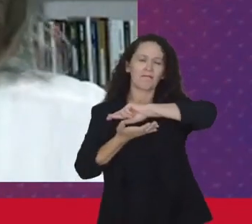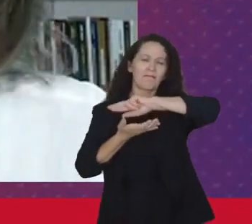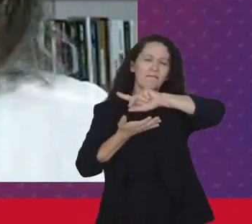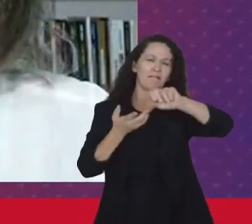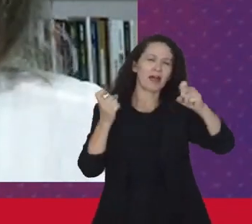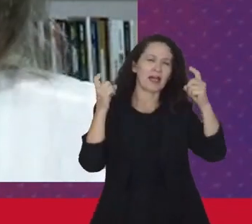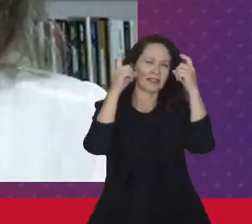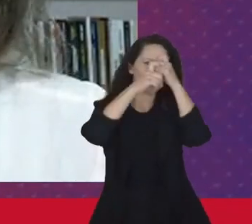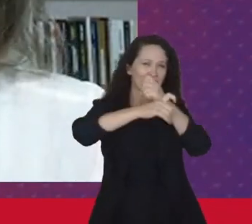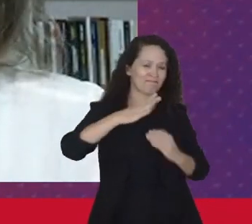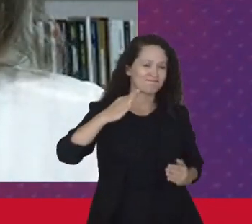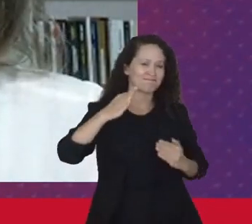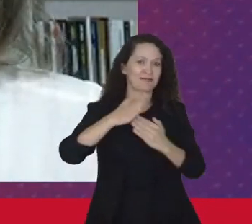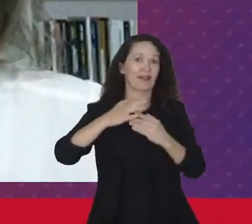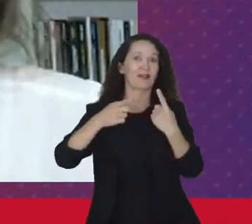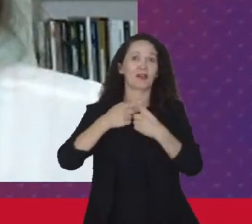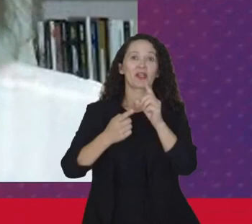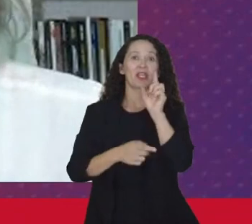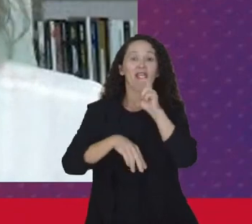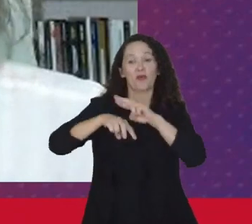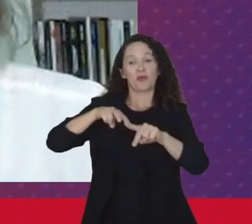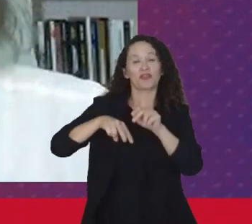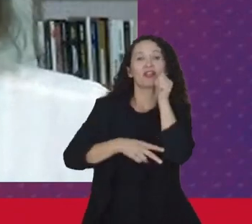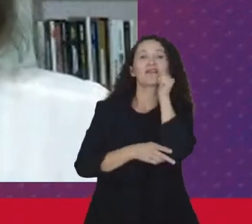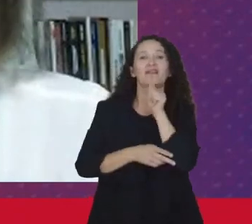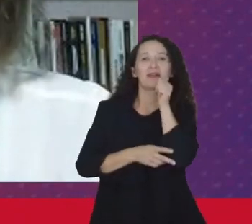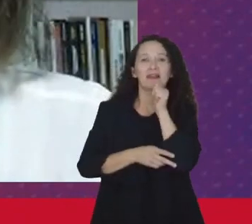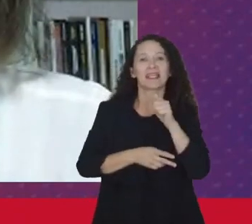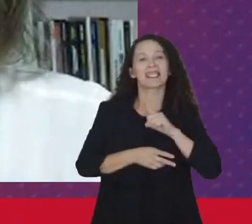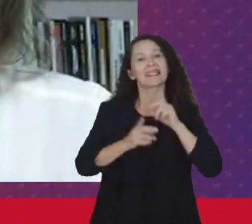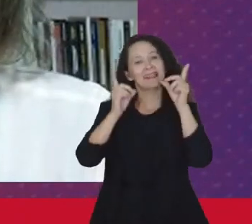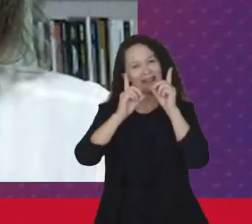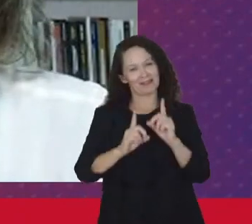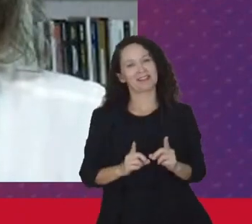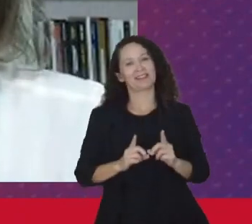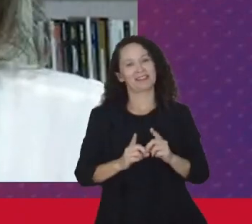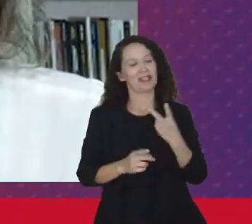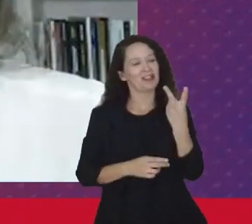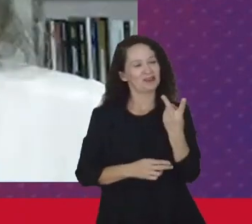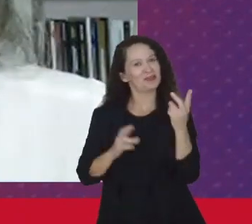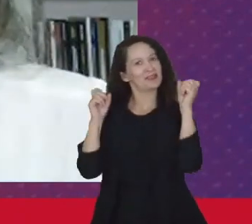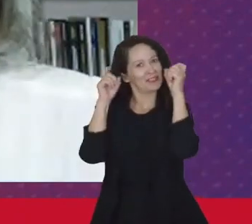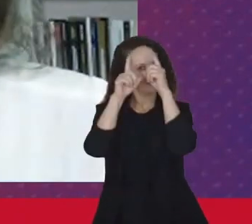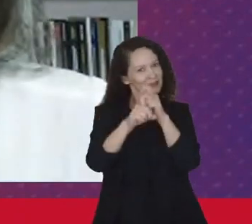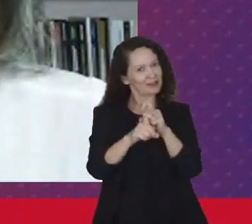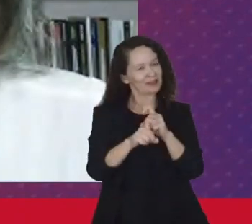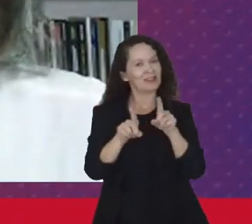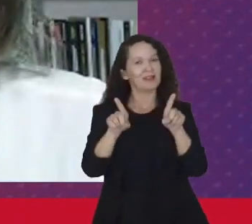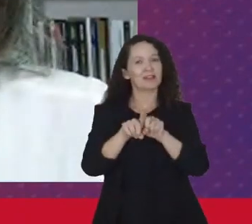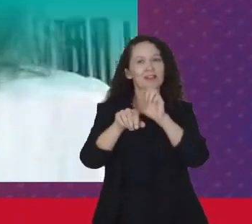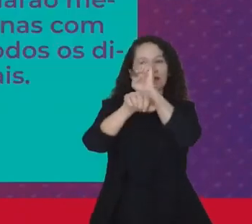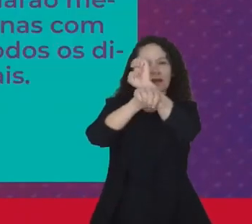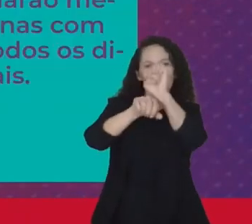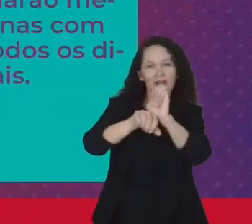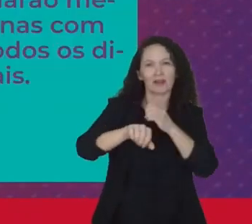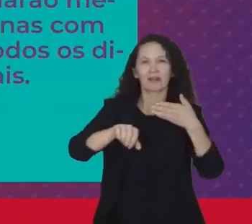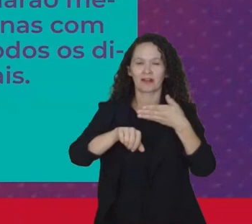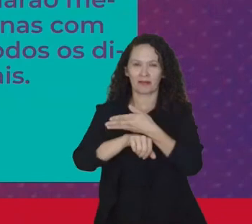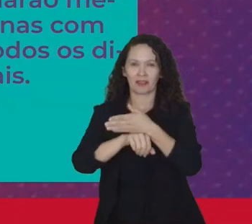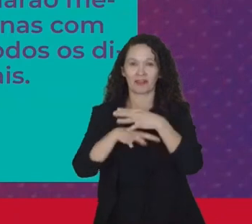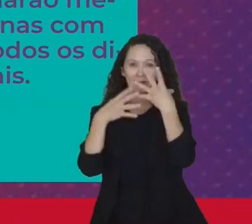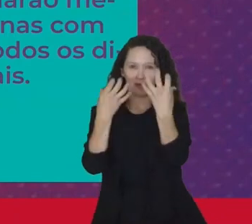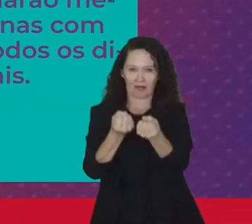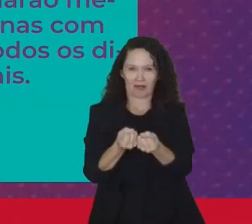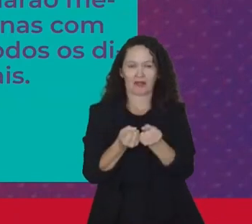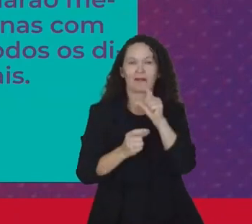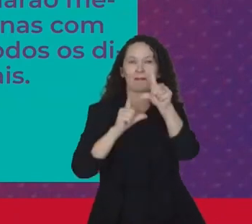barreiras, por serem mulheres e por terem deficiência. E também os Estados-partes assumem